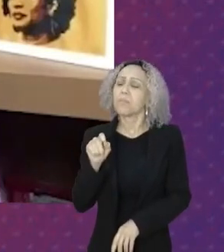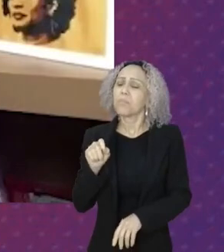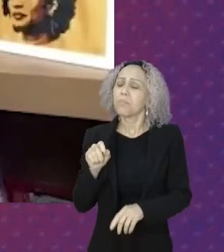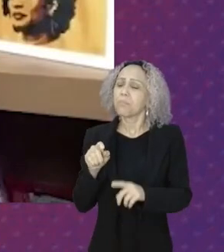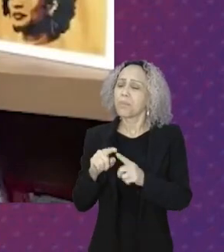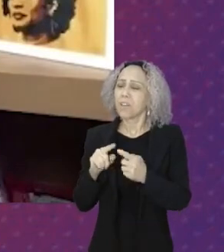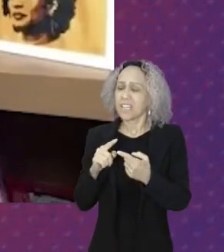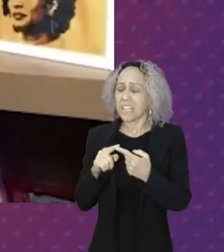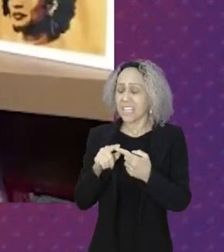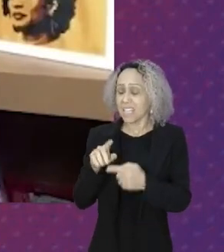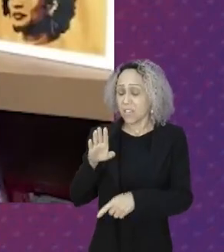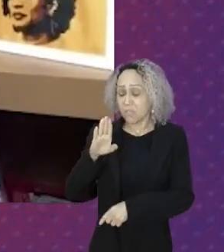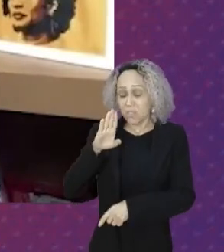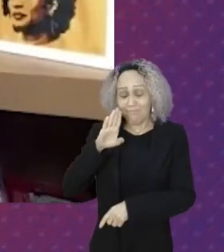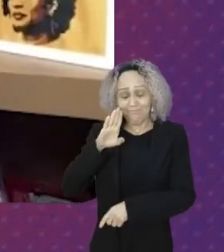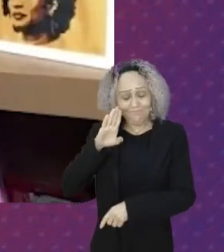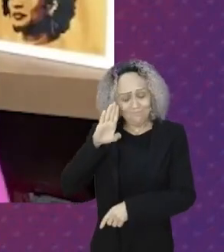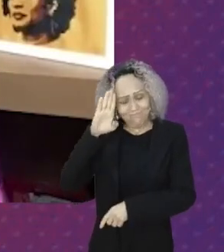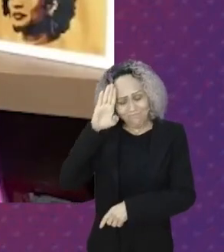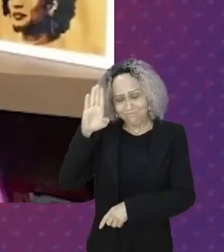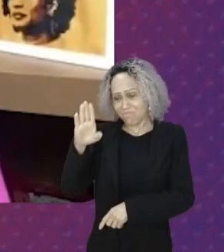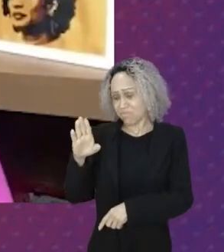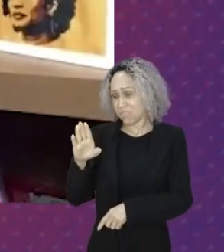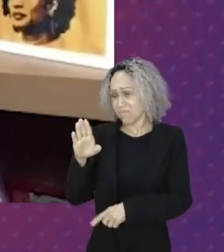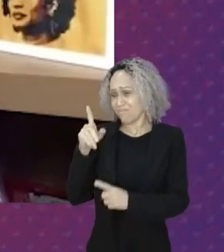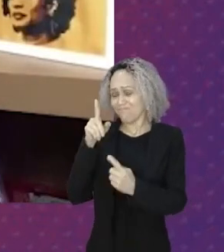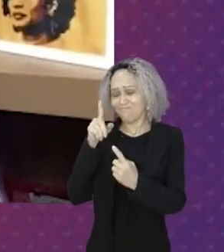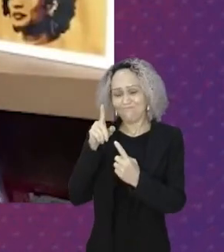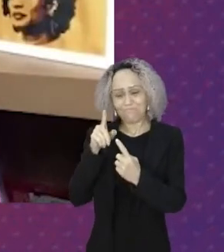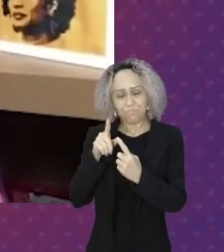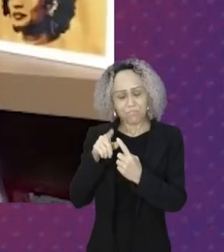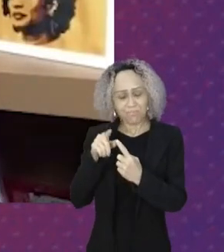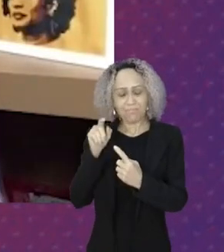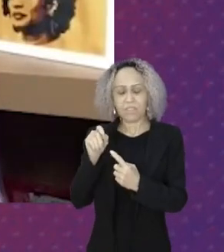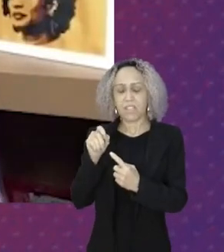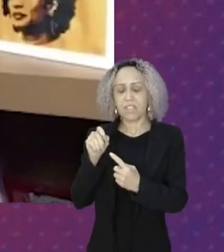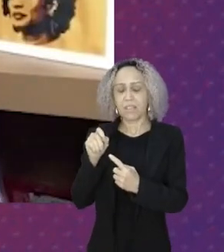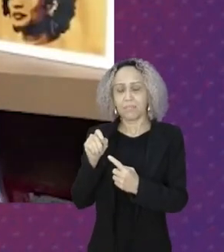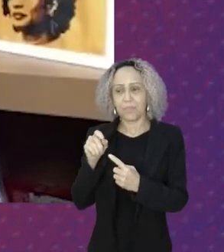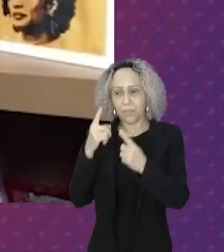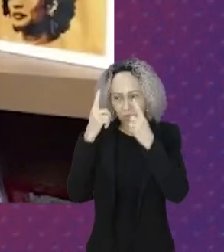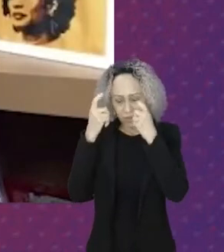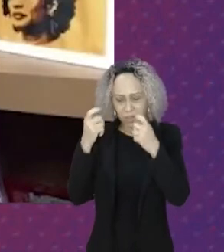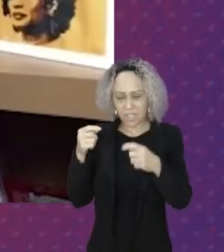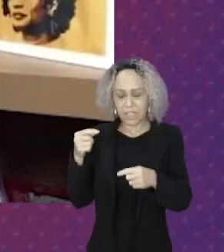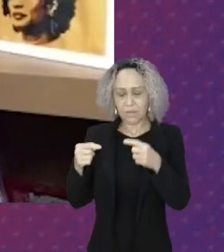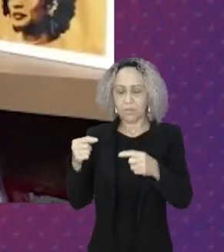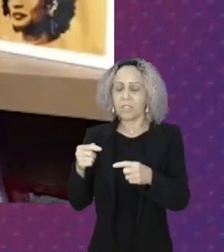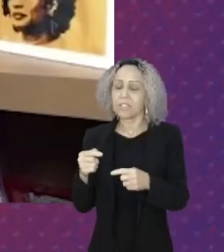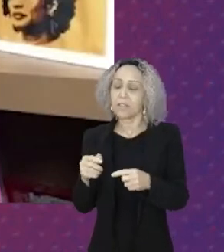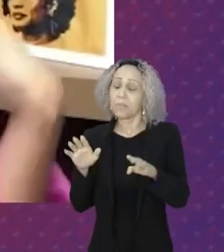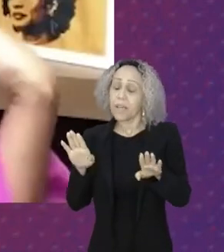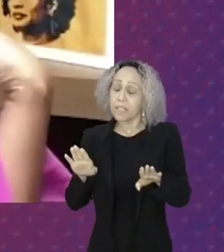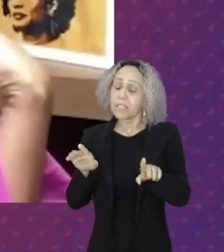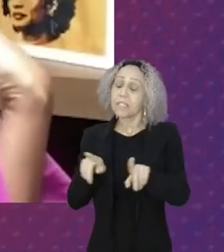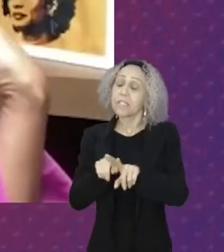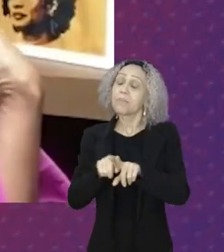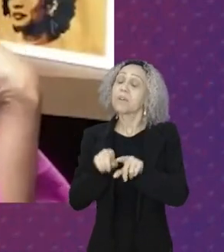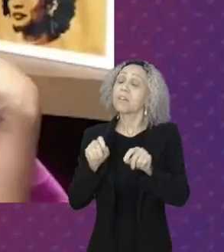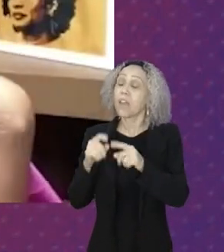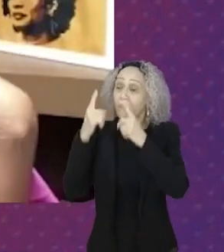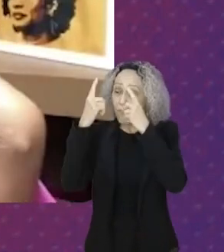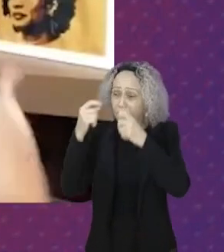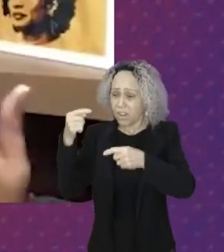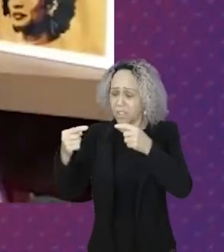violência política de gênero com a violência racial, e nós precisamos falar disso, porque foi assim